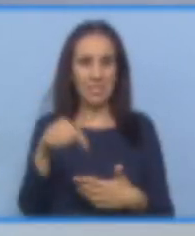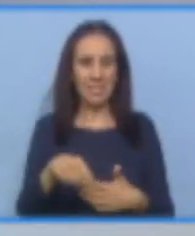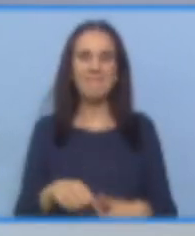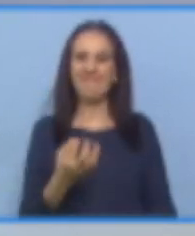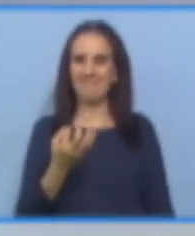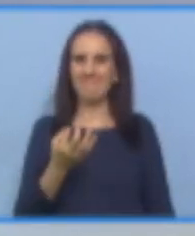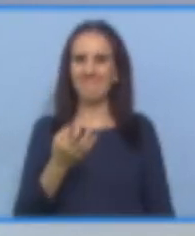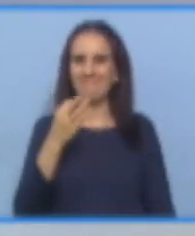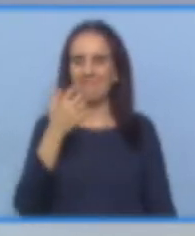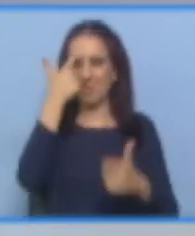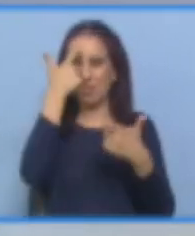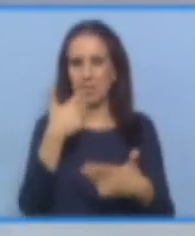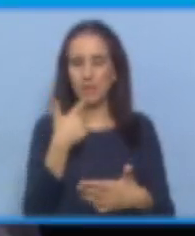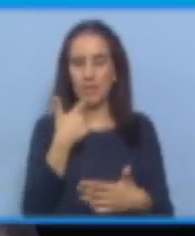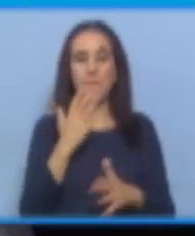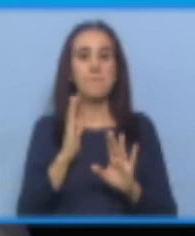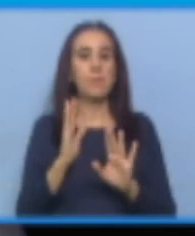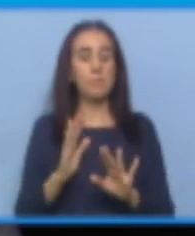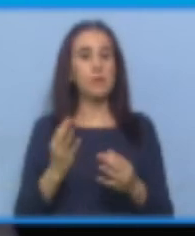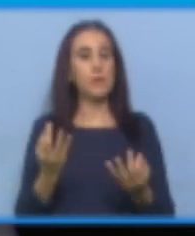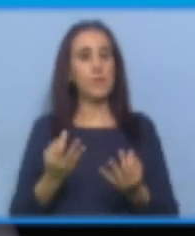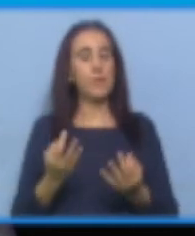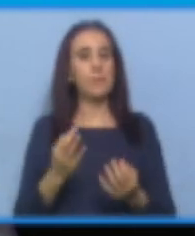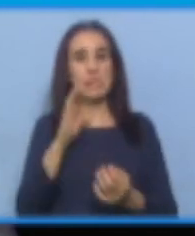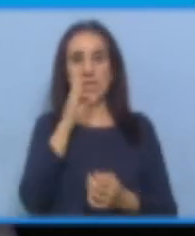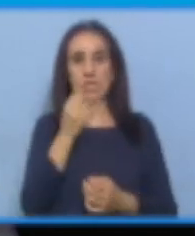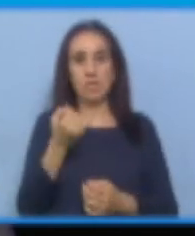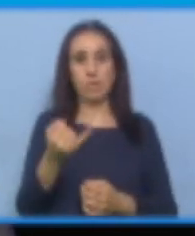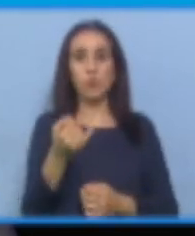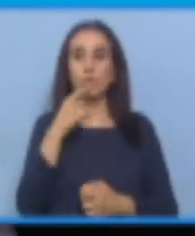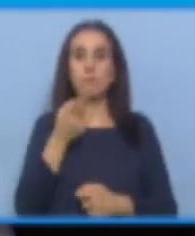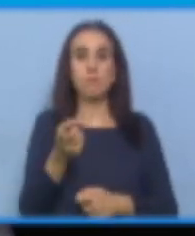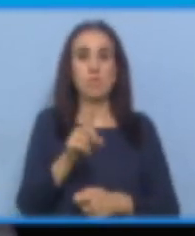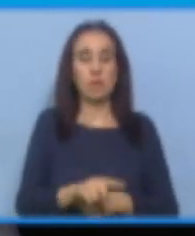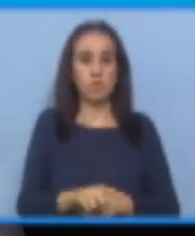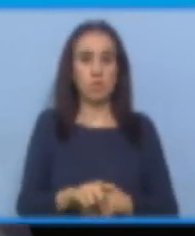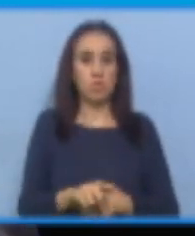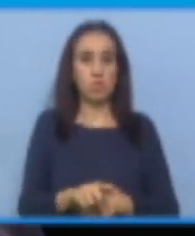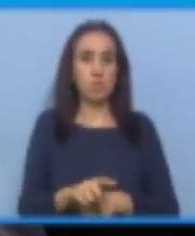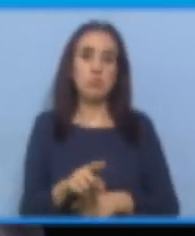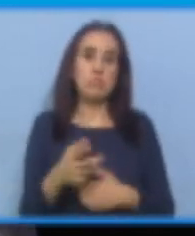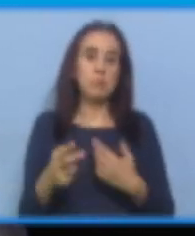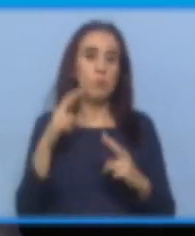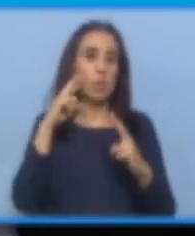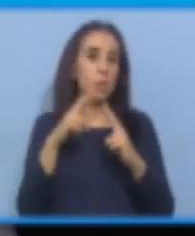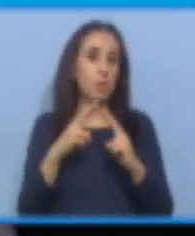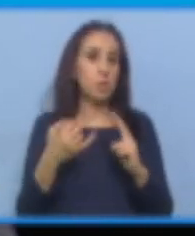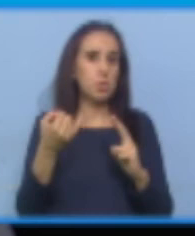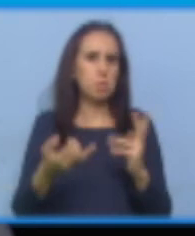Surpresa, não é? Mas, de qualquer maneira, se nós depois no regresso nos pudermos fazer algum